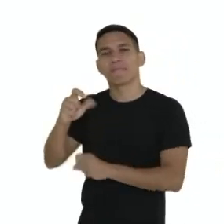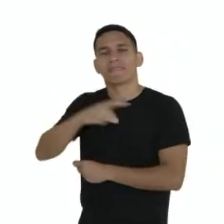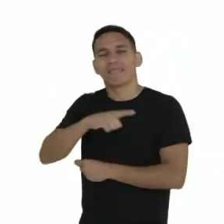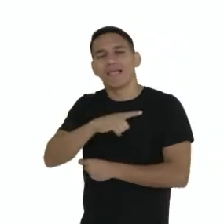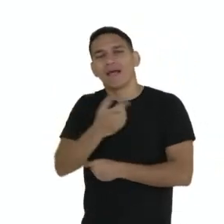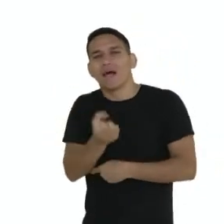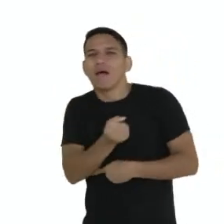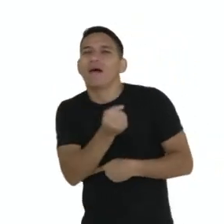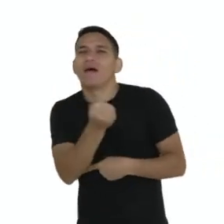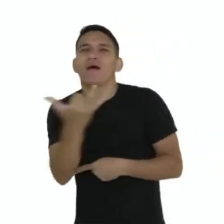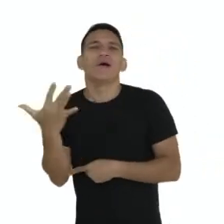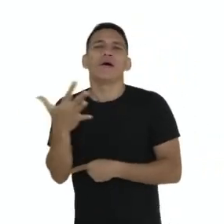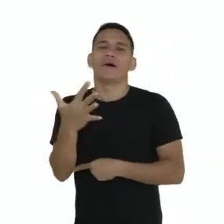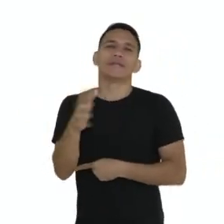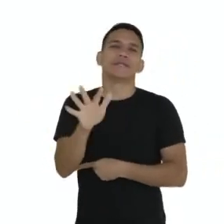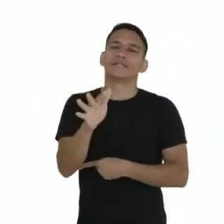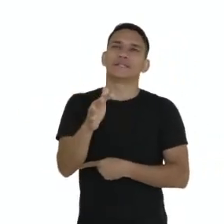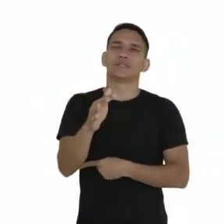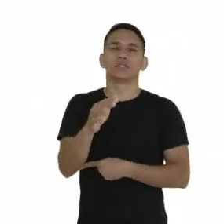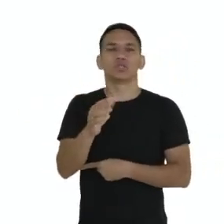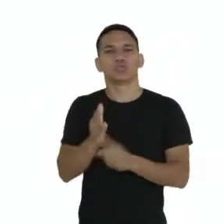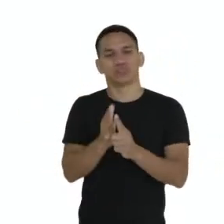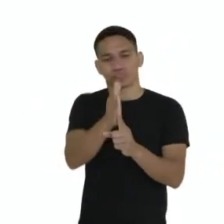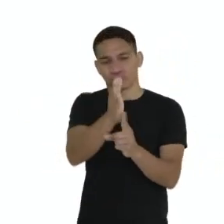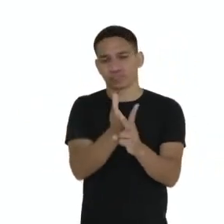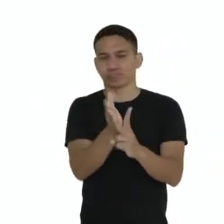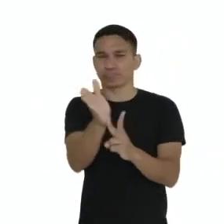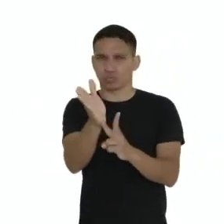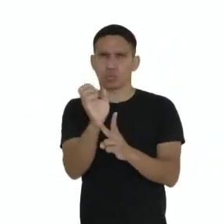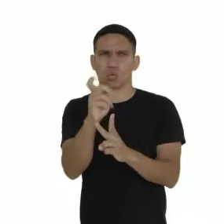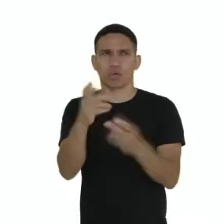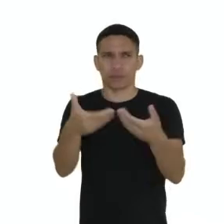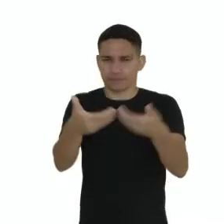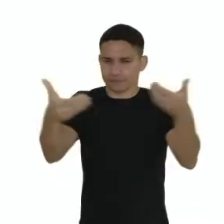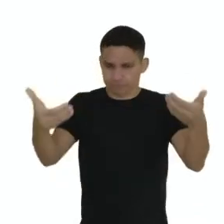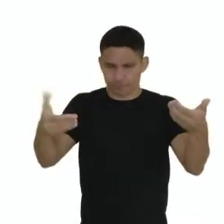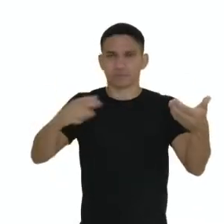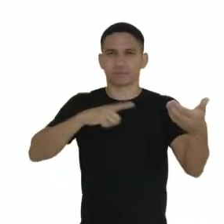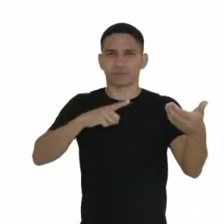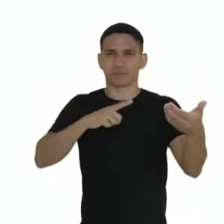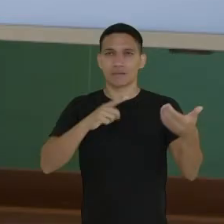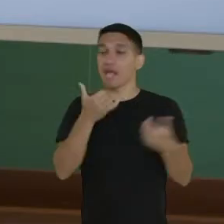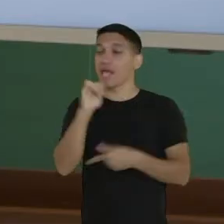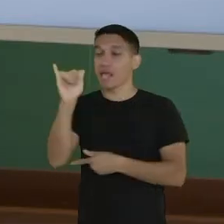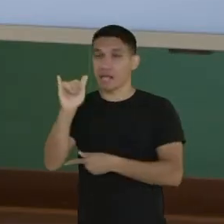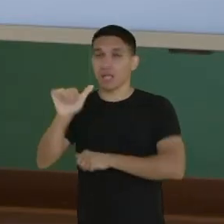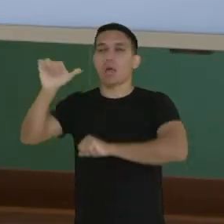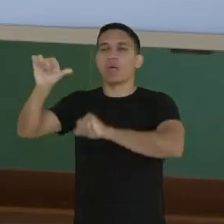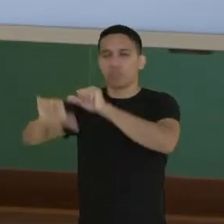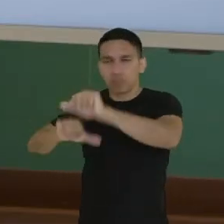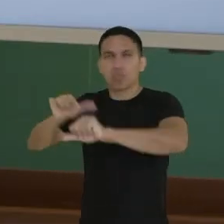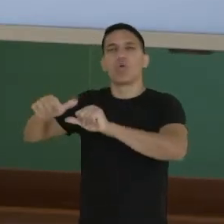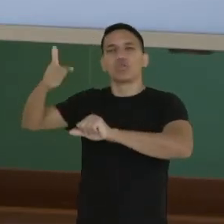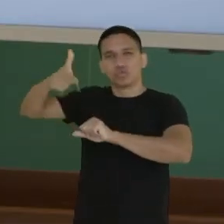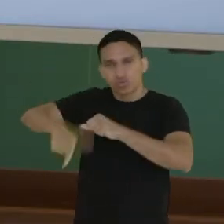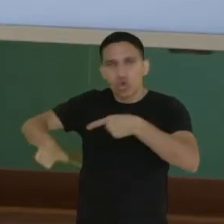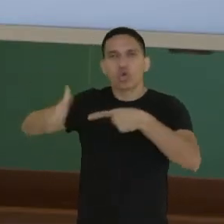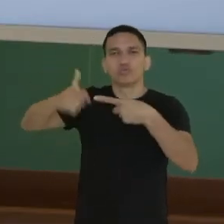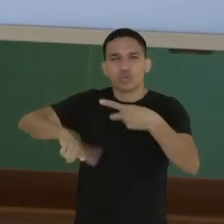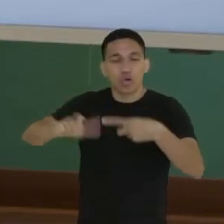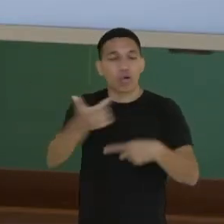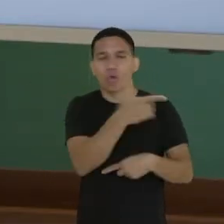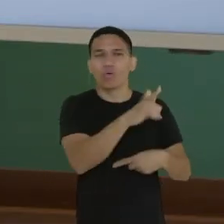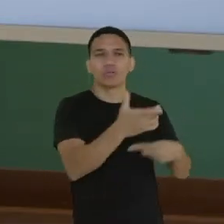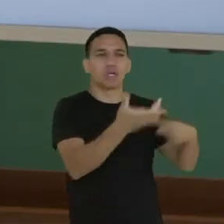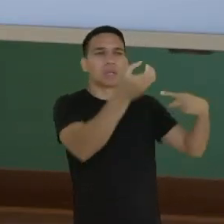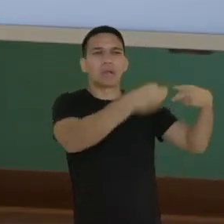digamos assim, duas divisões, certo? Nós temos uma divisão aqui entre energias renováveis e não renováveis. Se você for